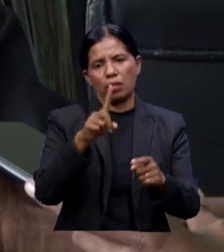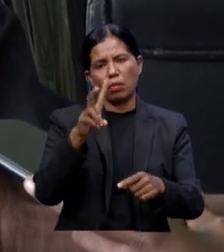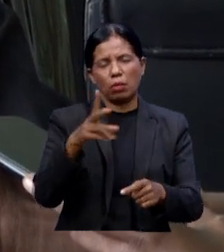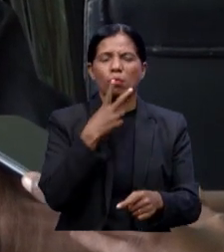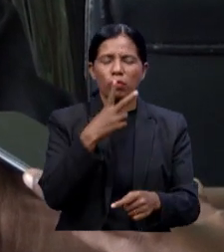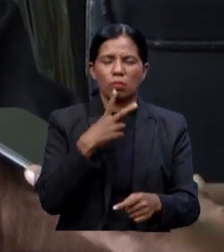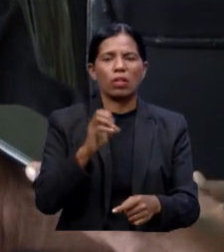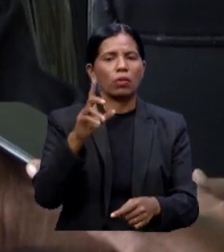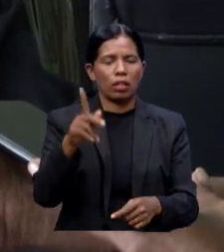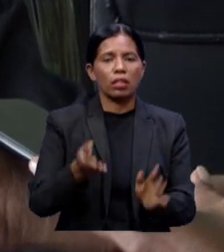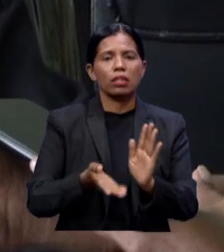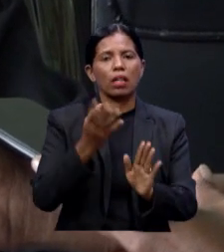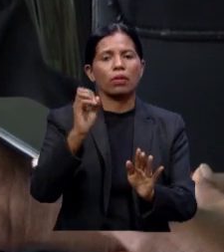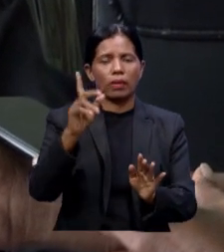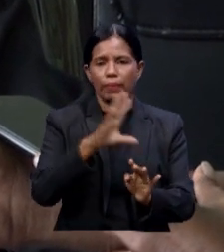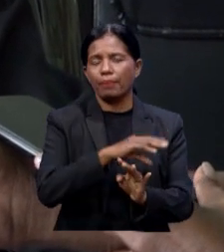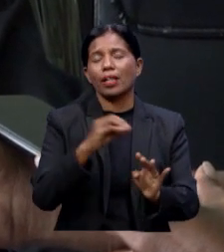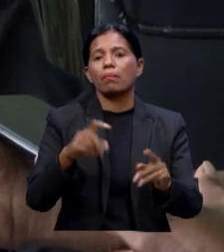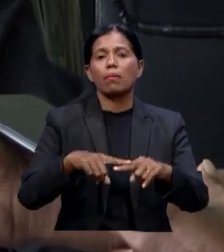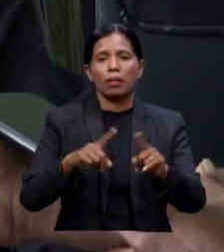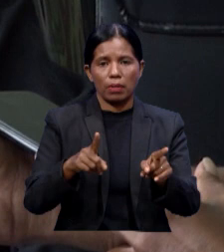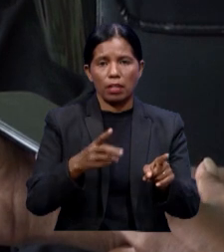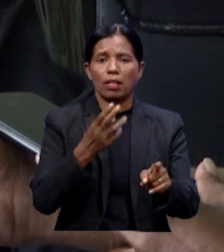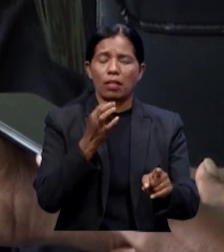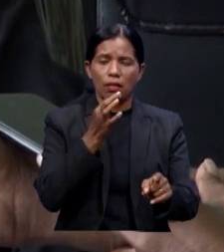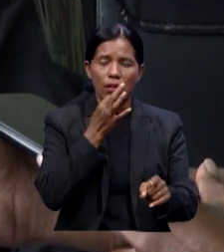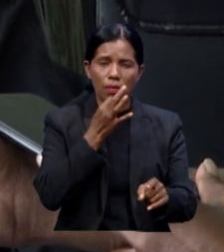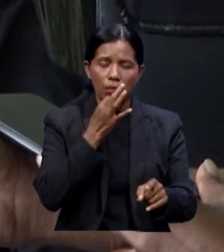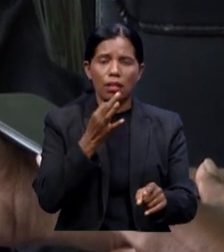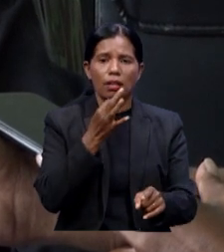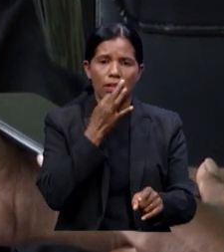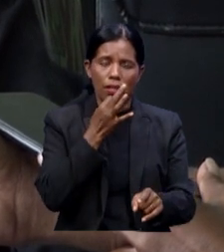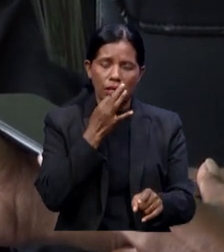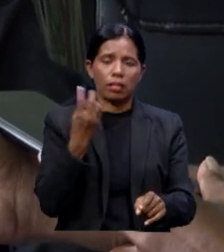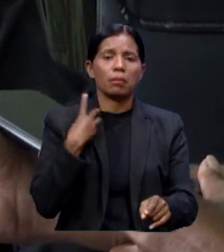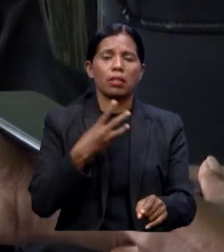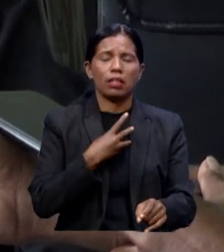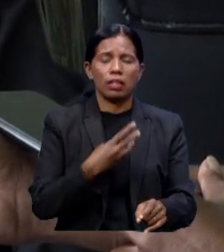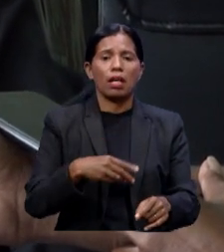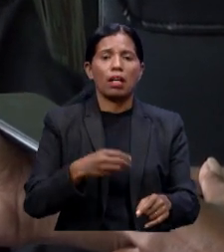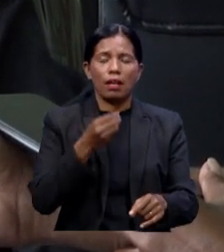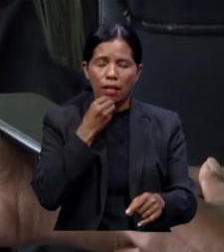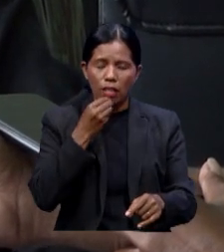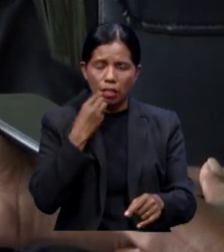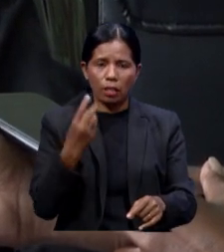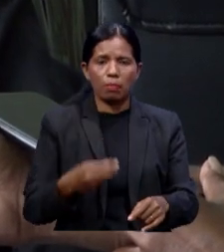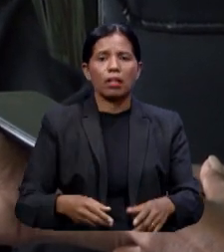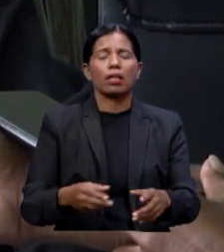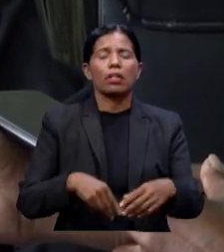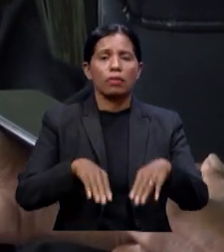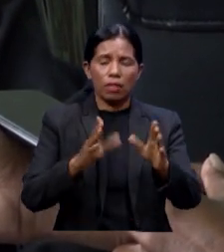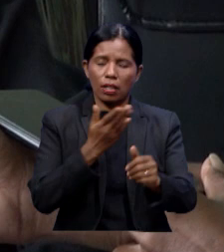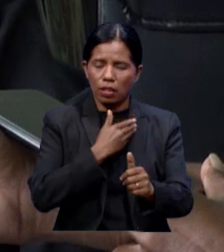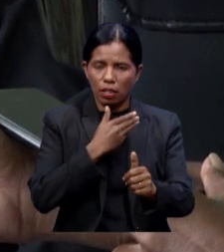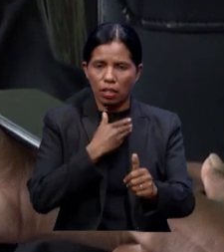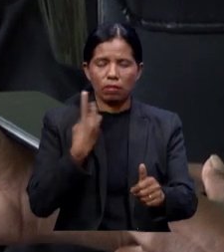be kondo konsumo bahahan sila ne be maka kita konsumo ne maka inflasaun sae maka maka dane afeta kedas tambene kompra labelona ne